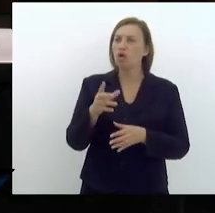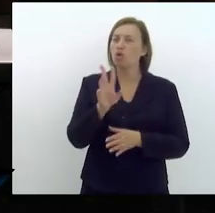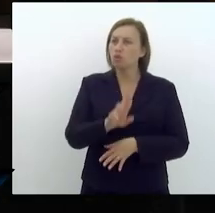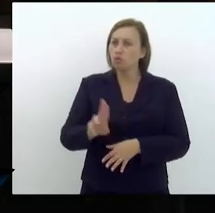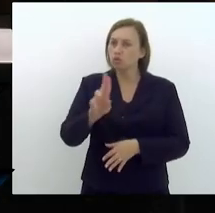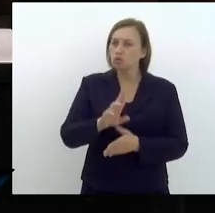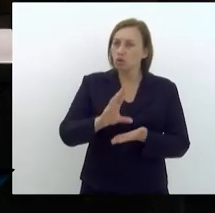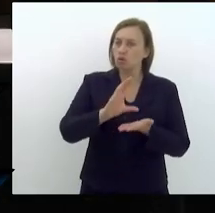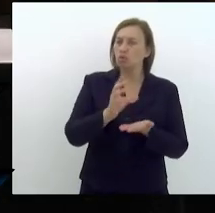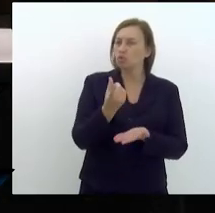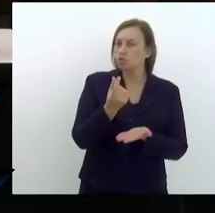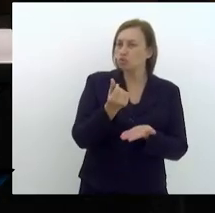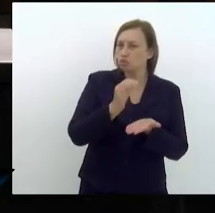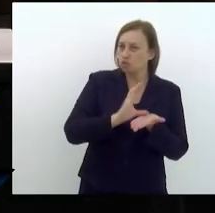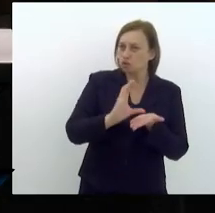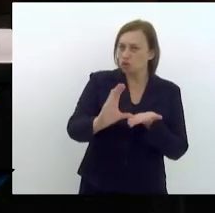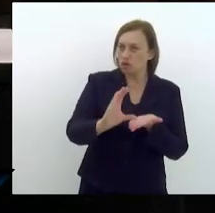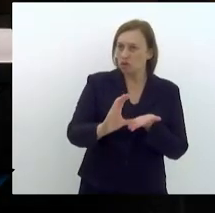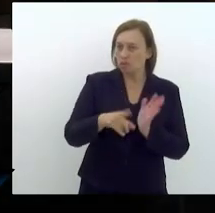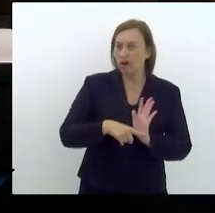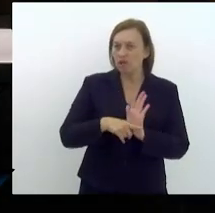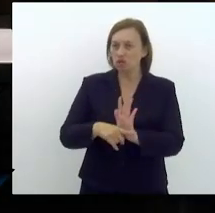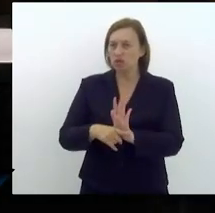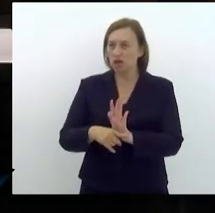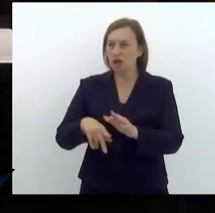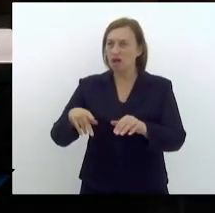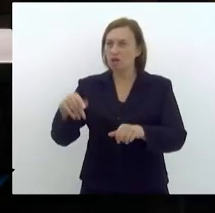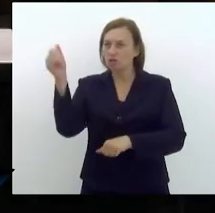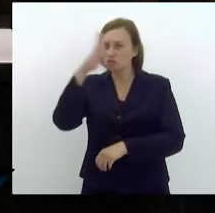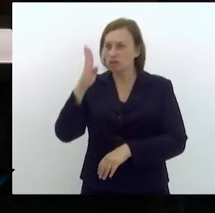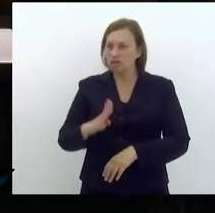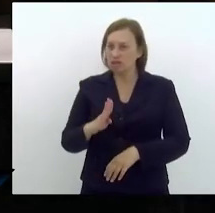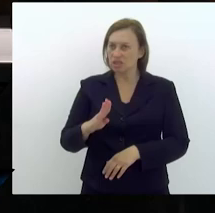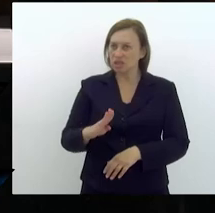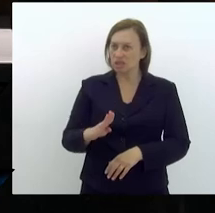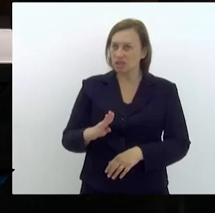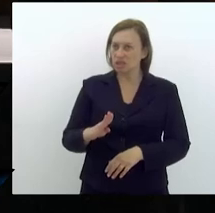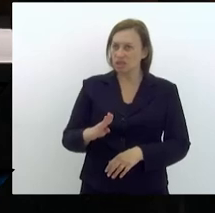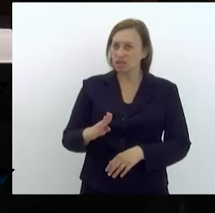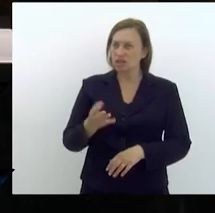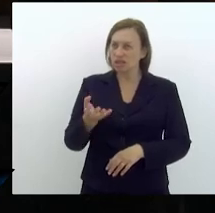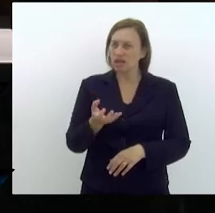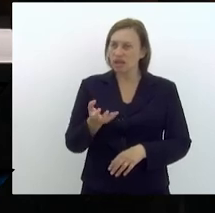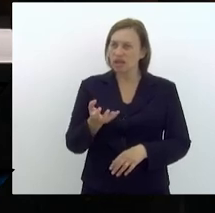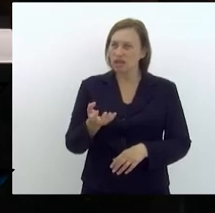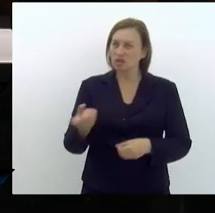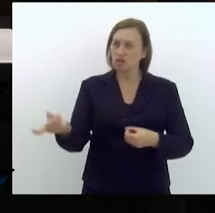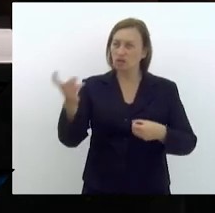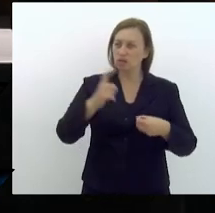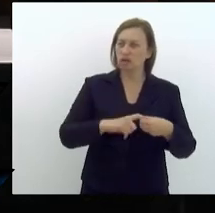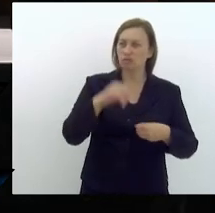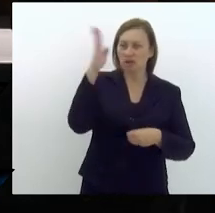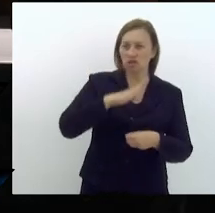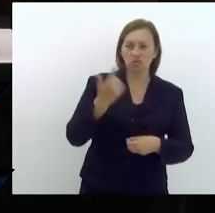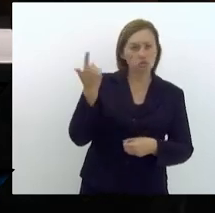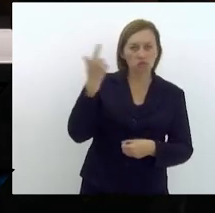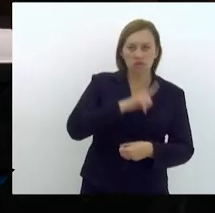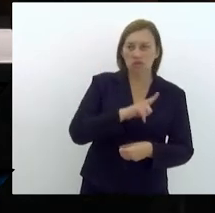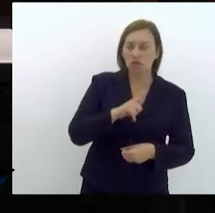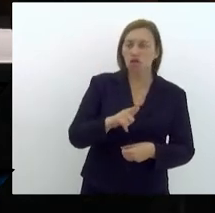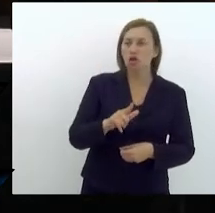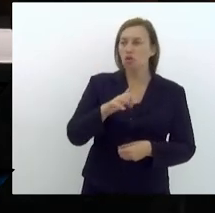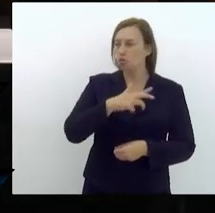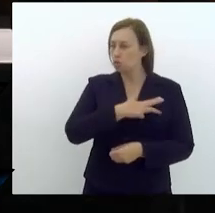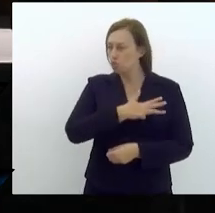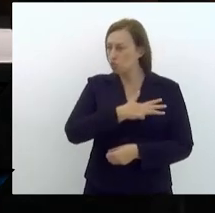repatriar os brasileiros que estavam aí pelo mundo tentando voltar para cá para o Brasil não estava conseguindo o Lula em